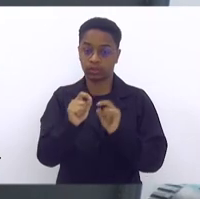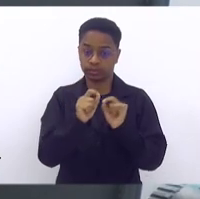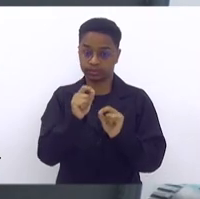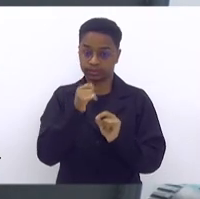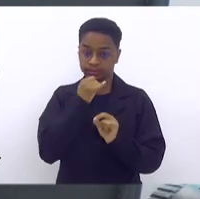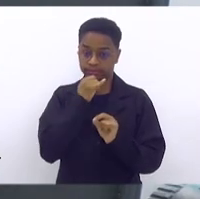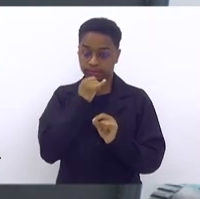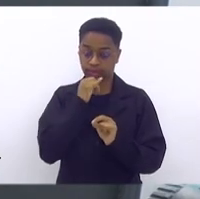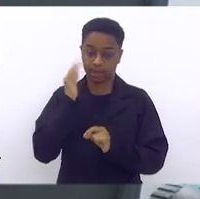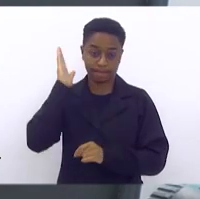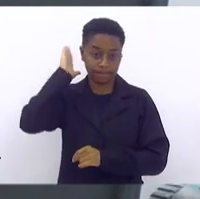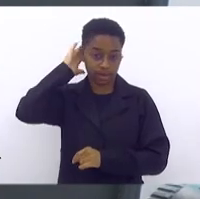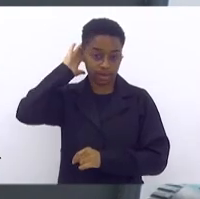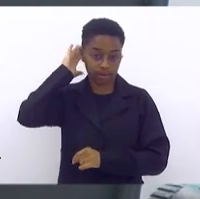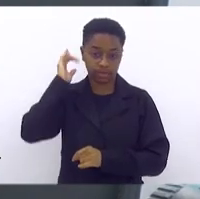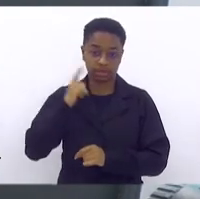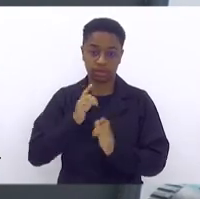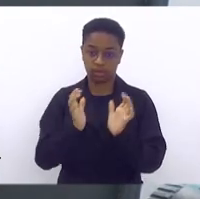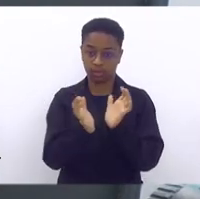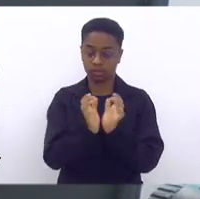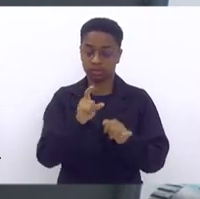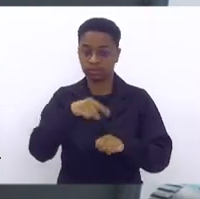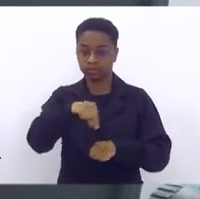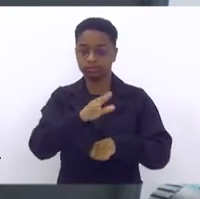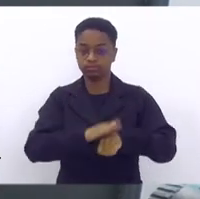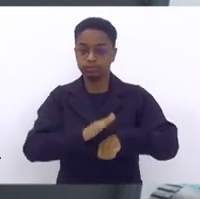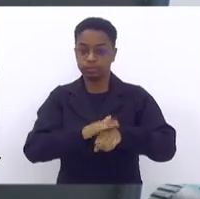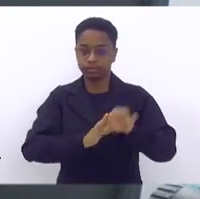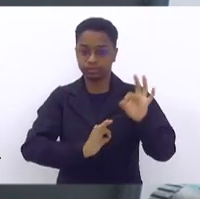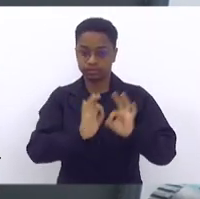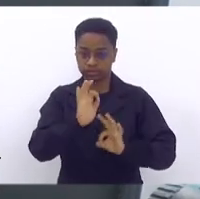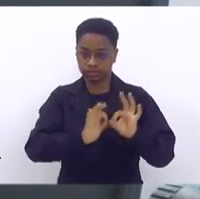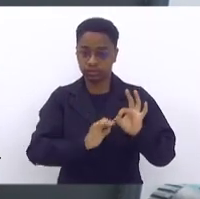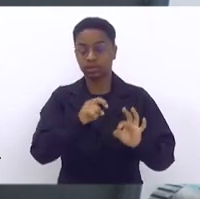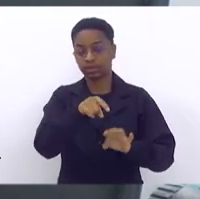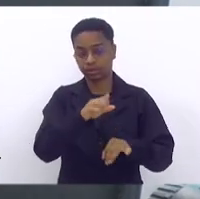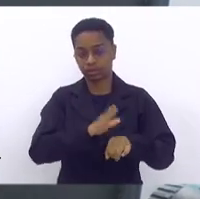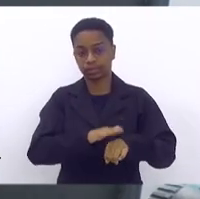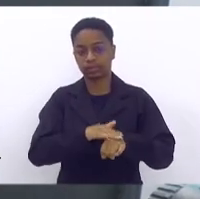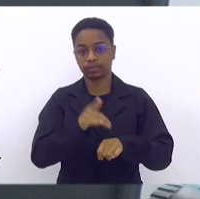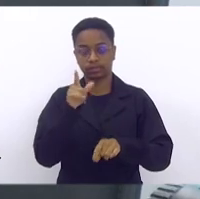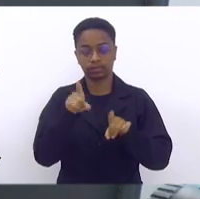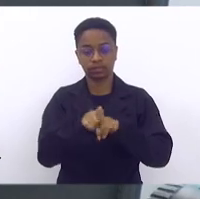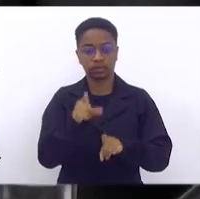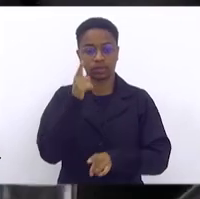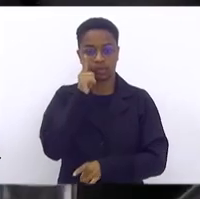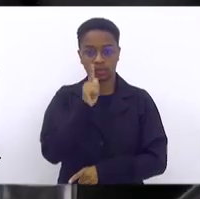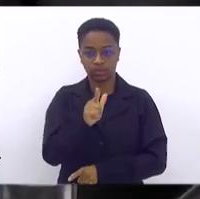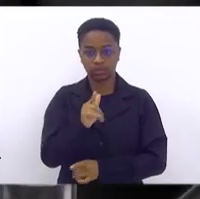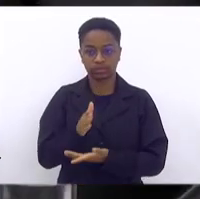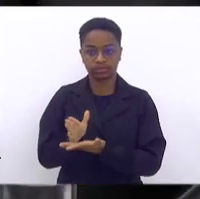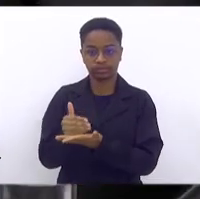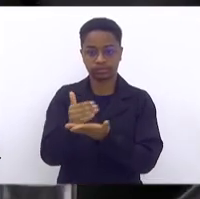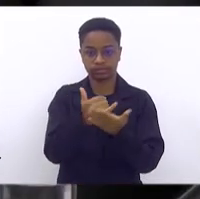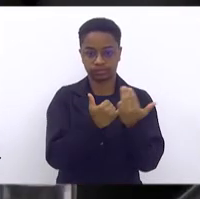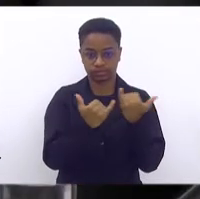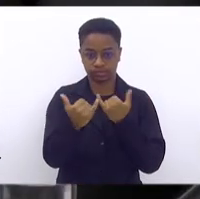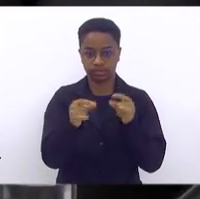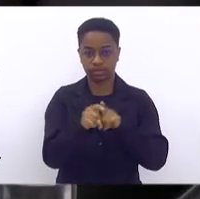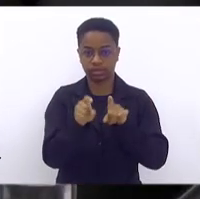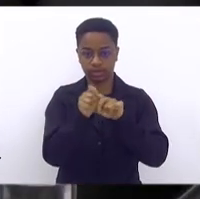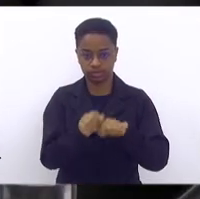na Paraíba, que eles fazem a coordenação, eles próprios conseguem fazer a coleta de dados e